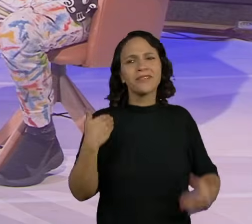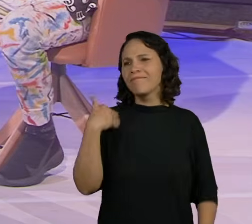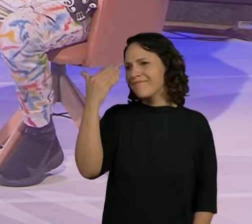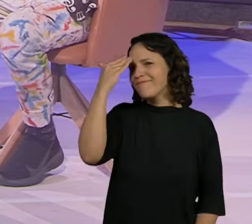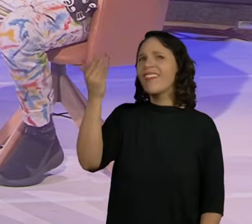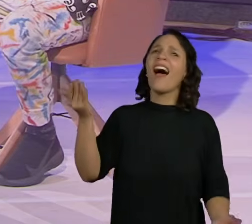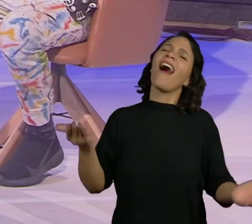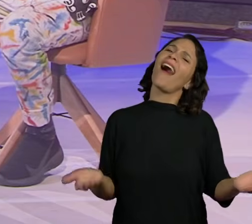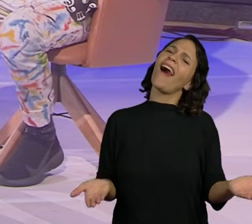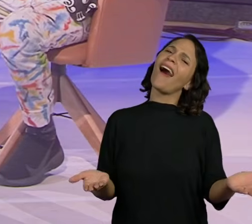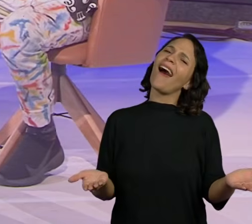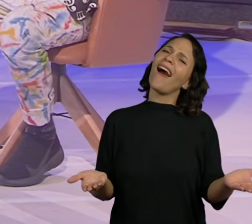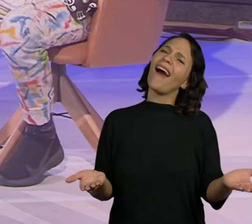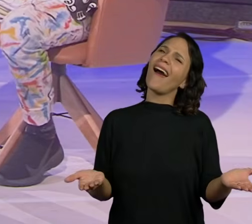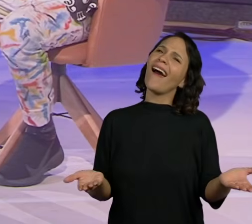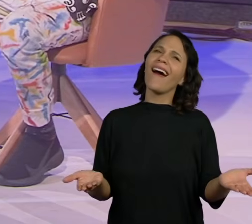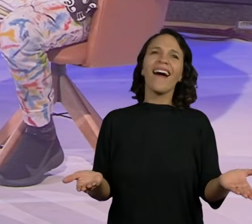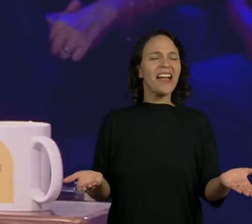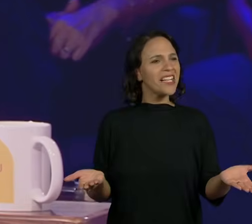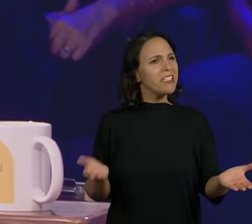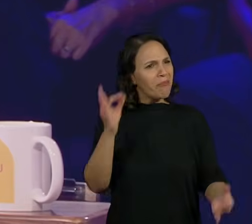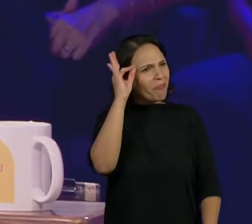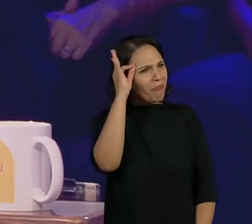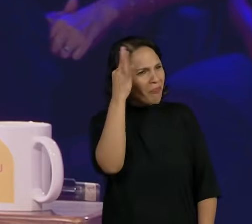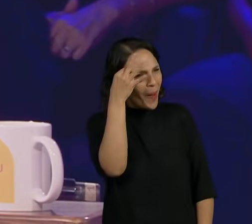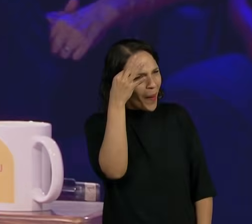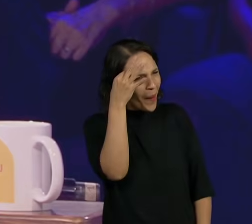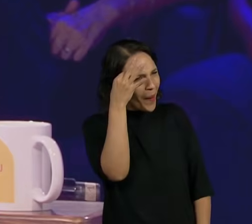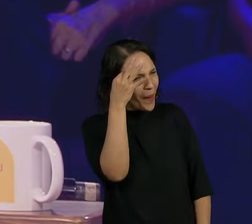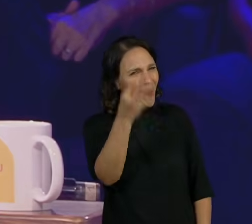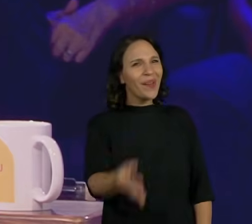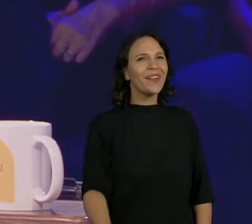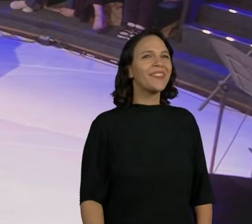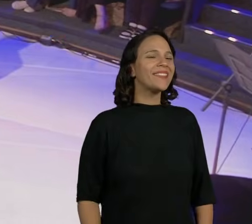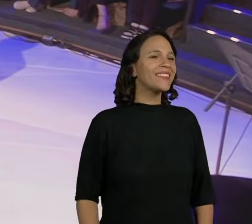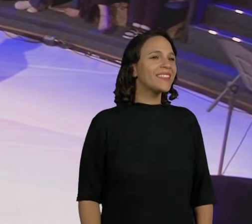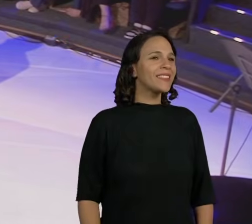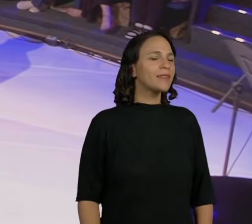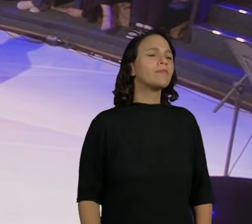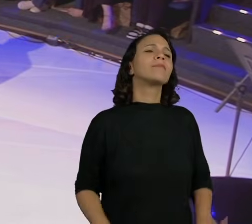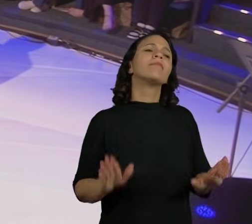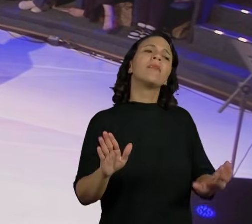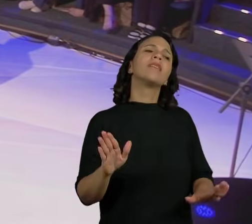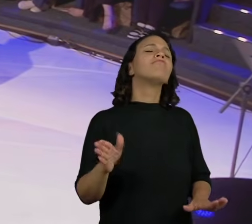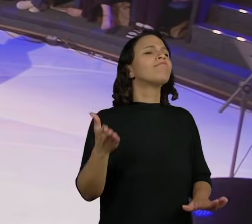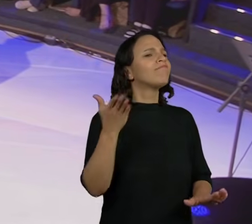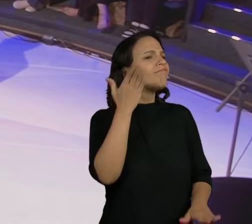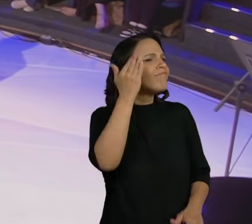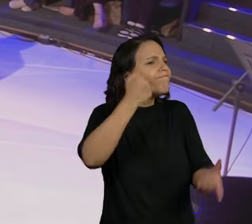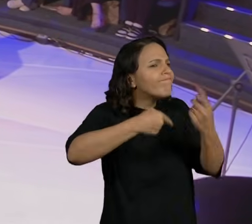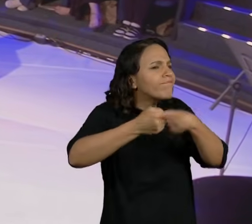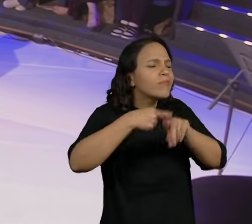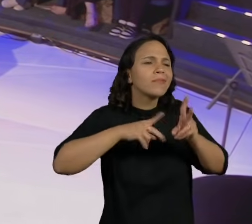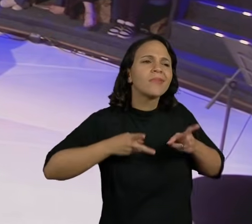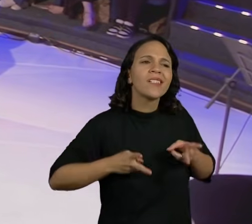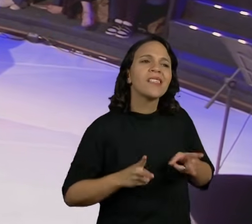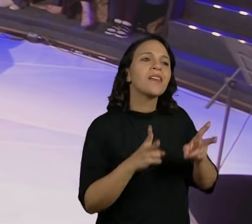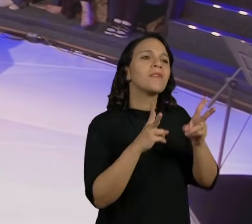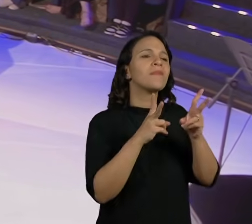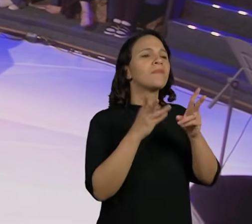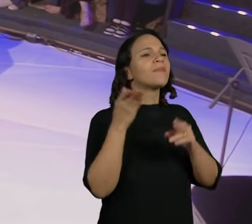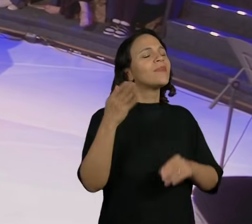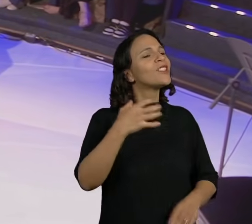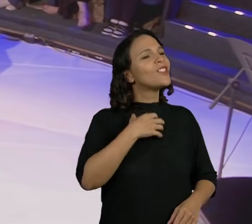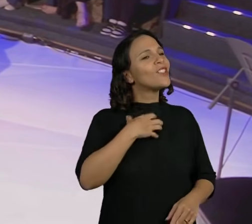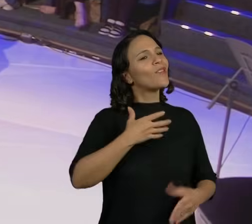agradeço. Muito obrigado. Passa rápido demais. Mas olha, muito sucesso, sempre. Você continue